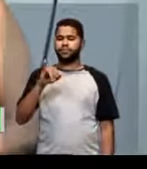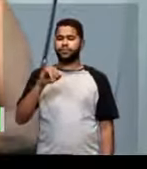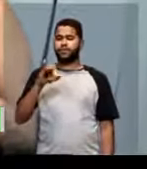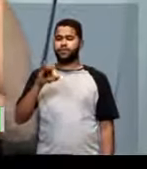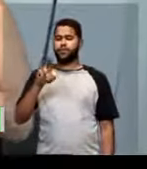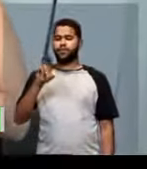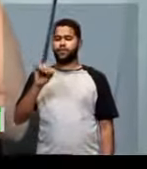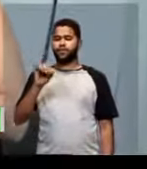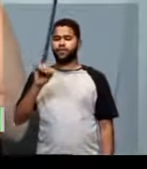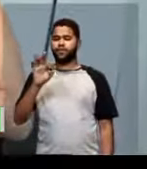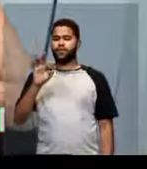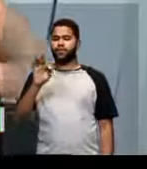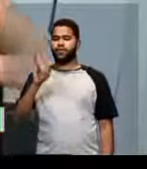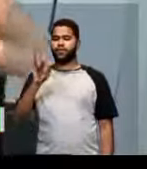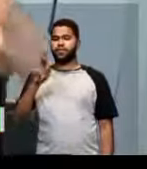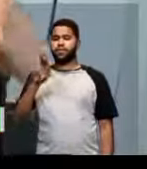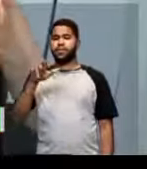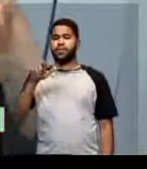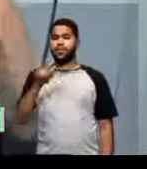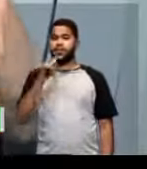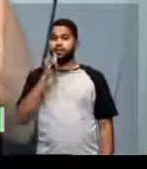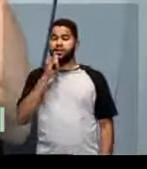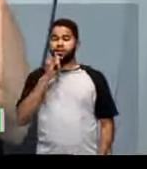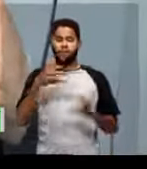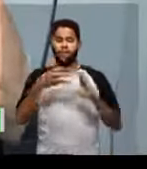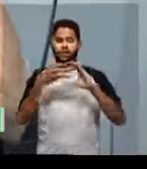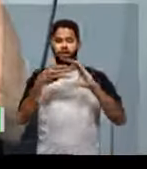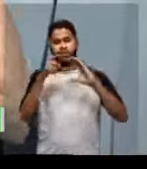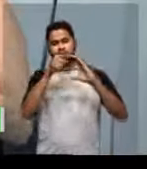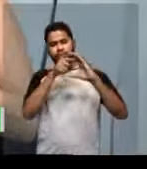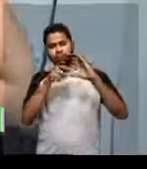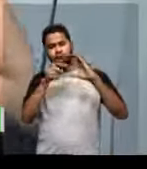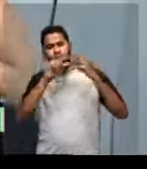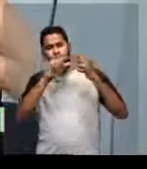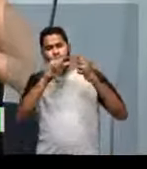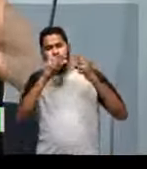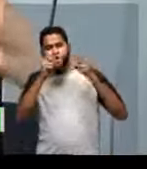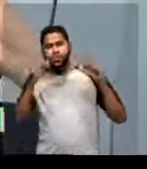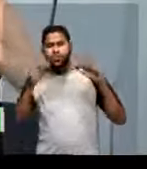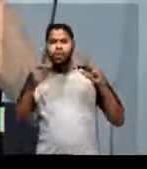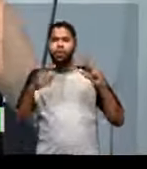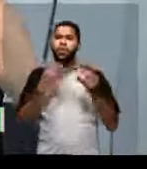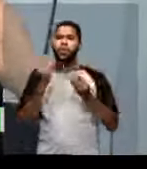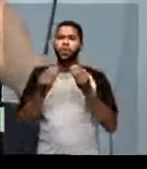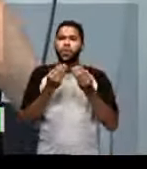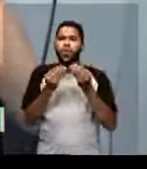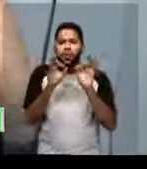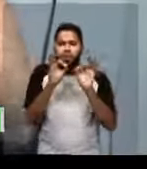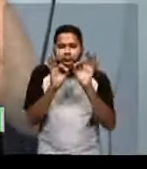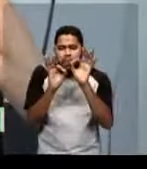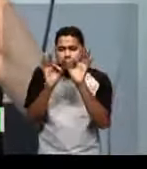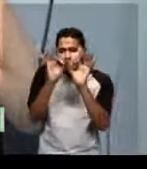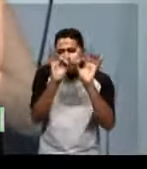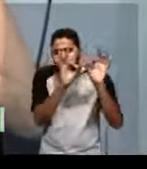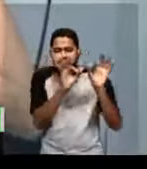microfibrilas. Ah, tá. A célula tem um esqueleto, né, um citoesqueleto para segurar ali, para ancorar as organelas, para